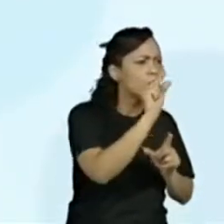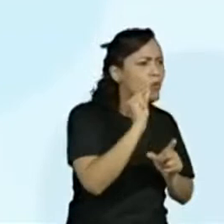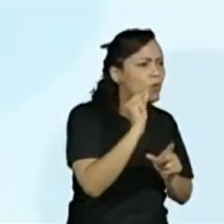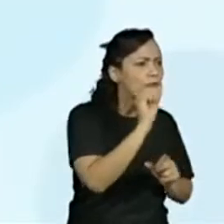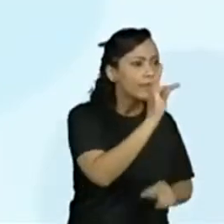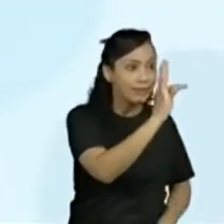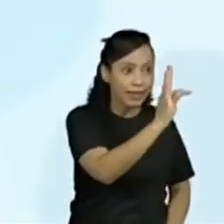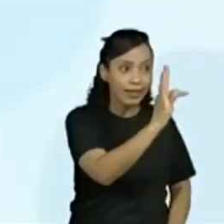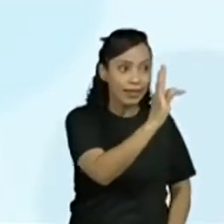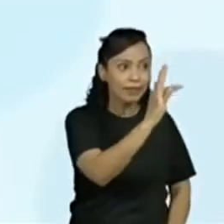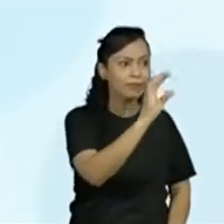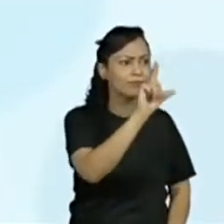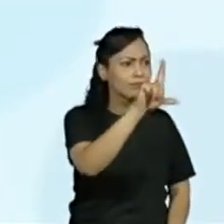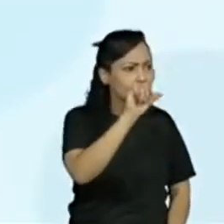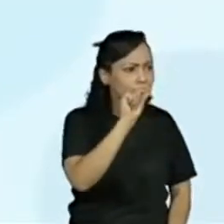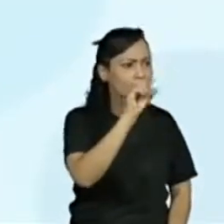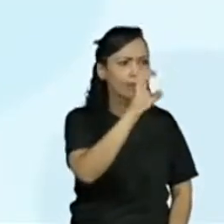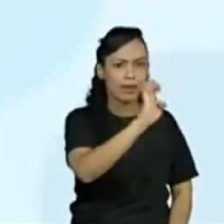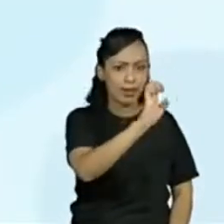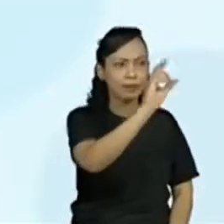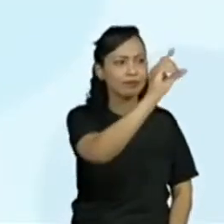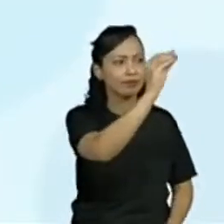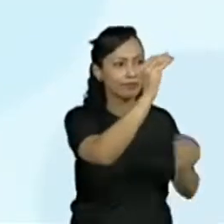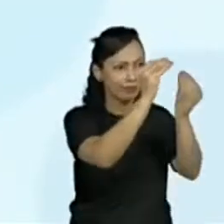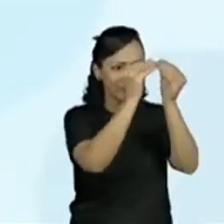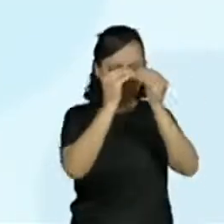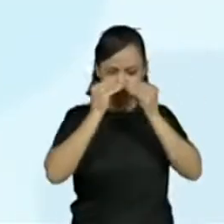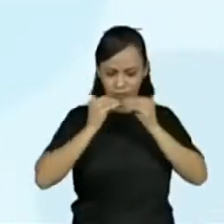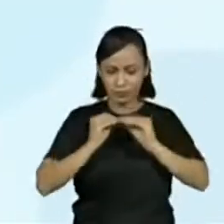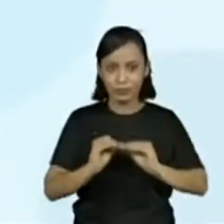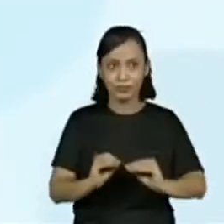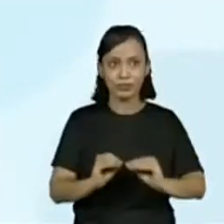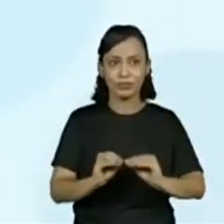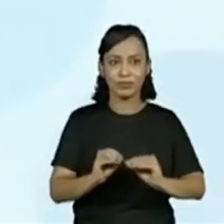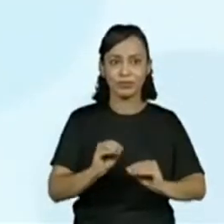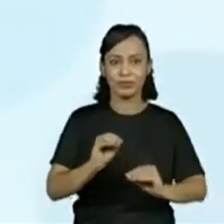eo ET ótimo Tiê